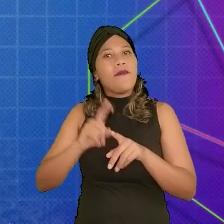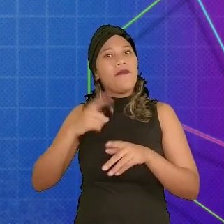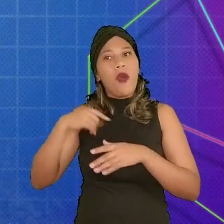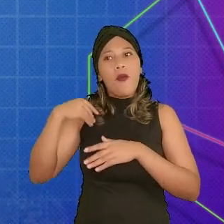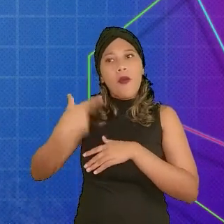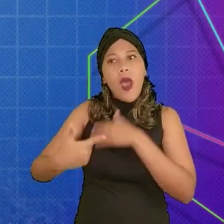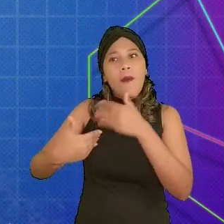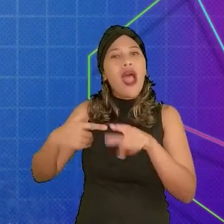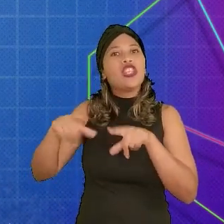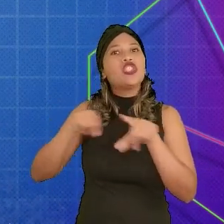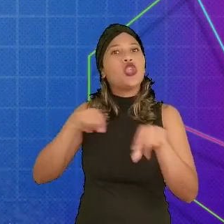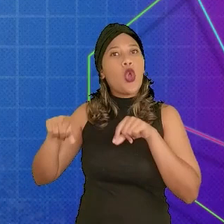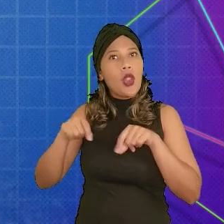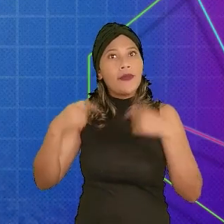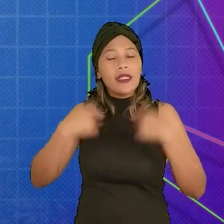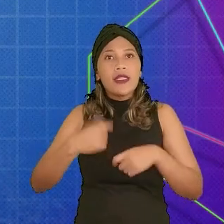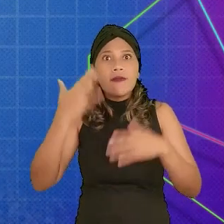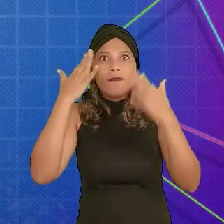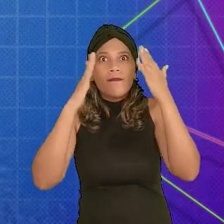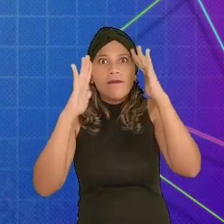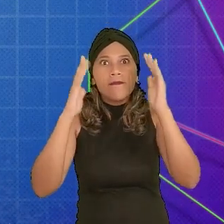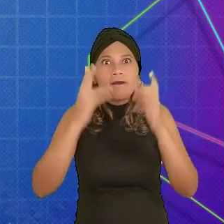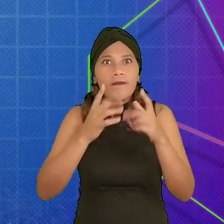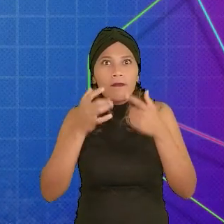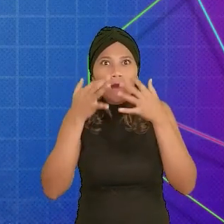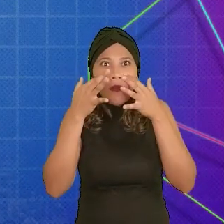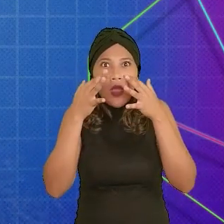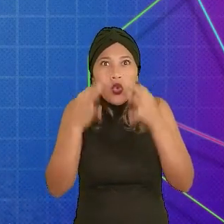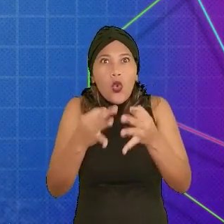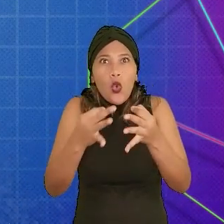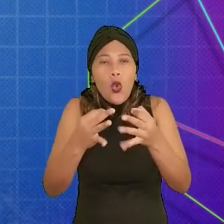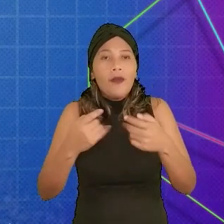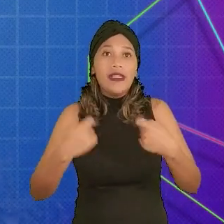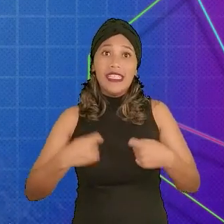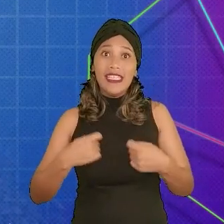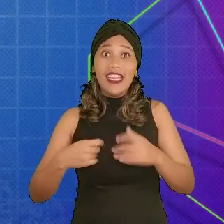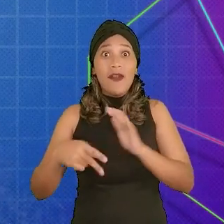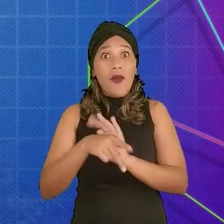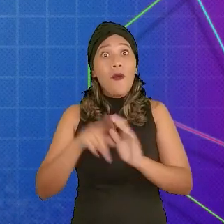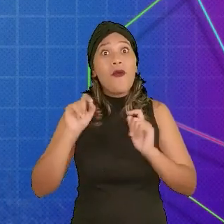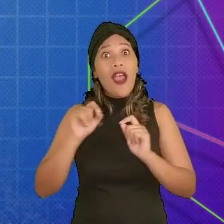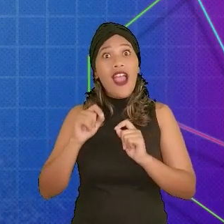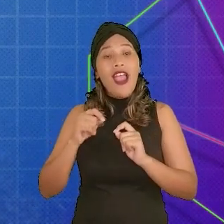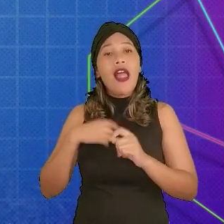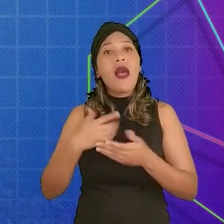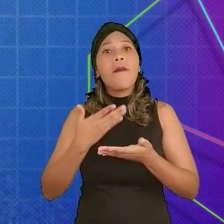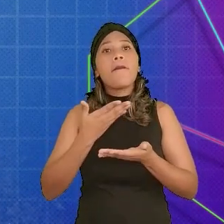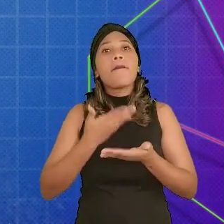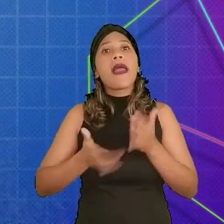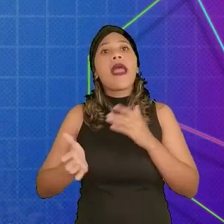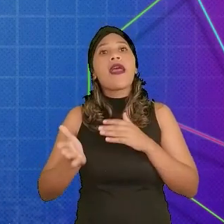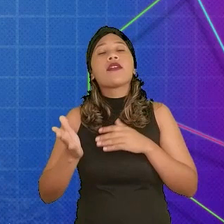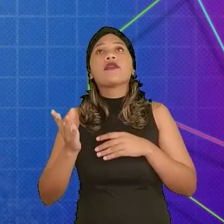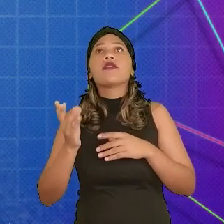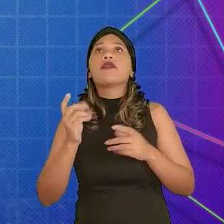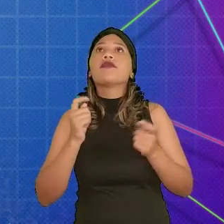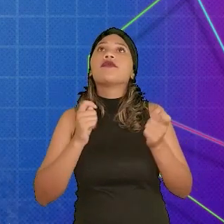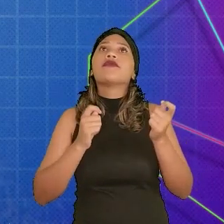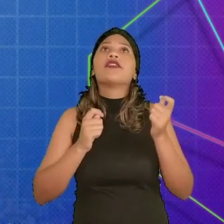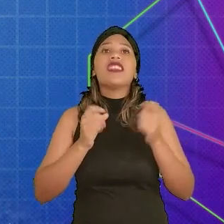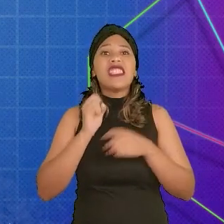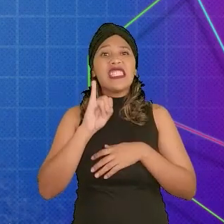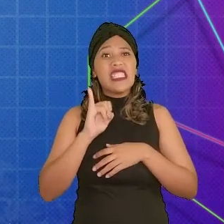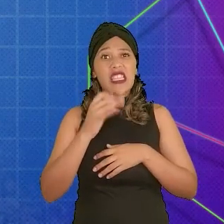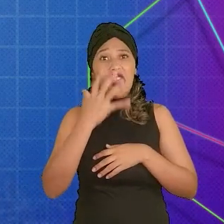O jogo precisa manter a imersão de quem joga, manter a pessoa entretida. Assim, ela perde a noção da realidade.